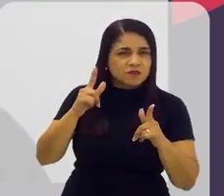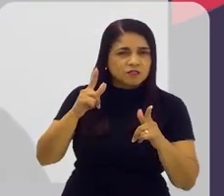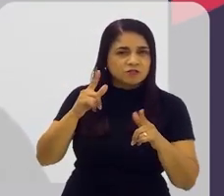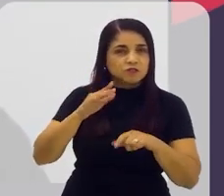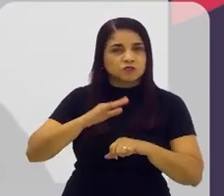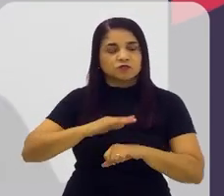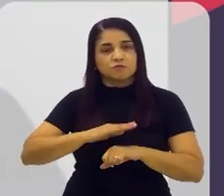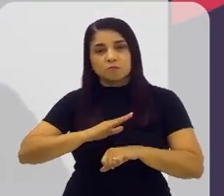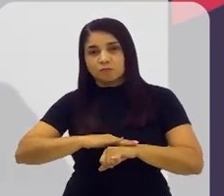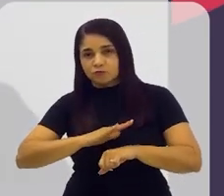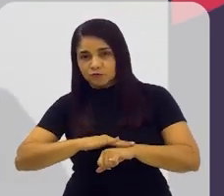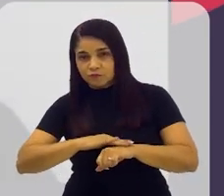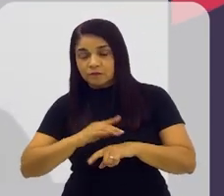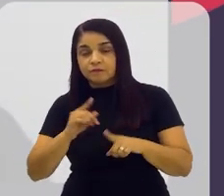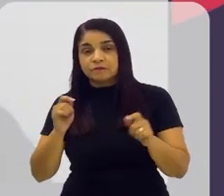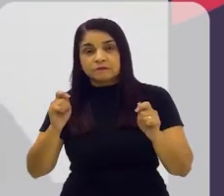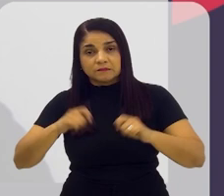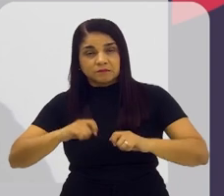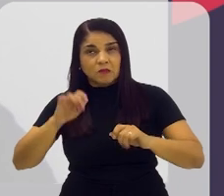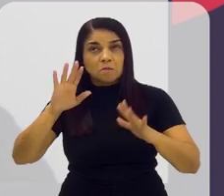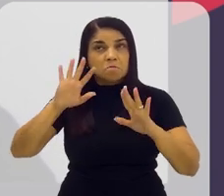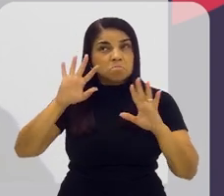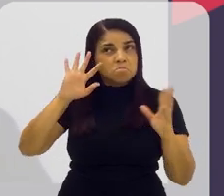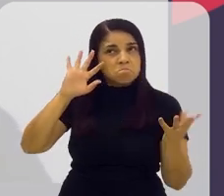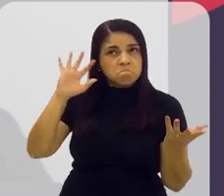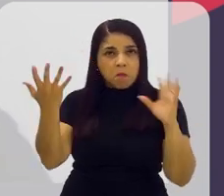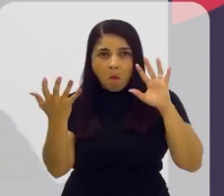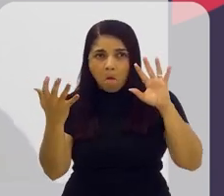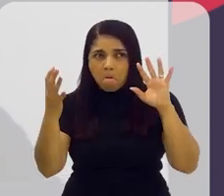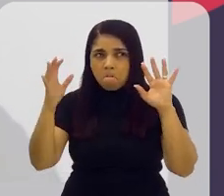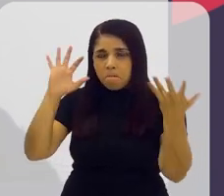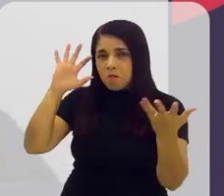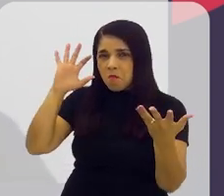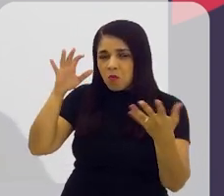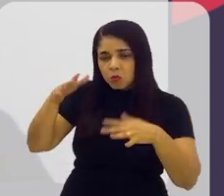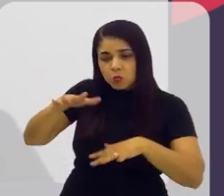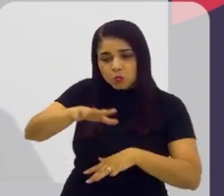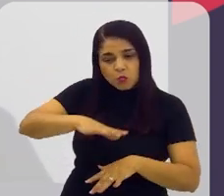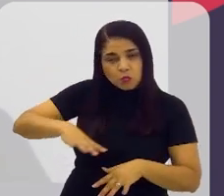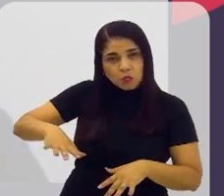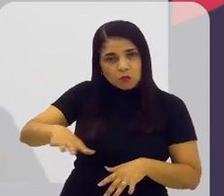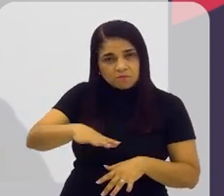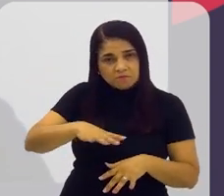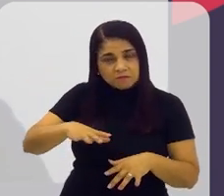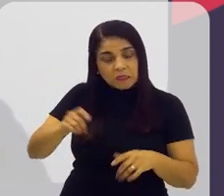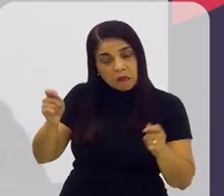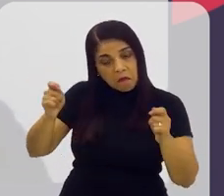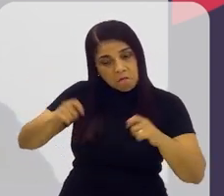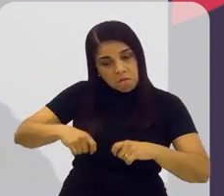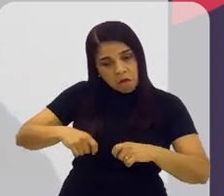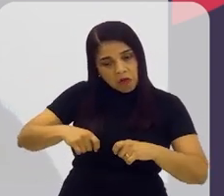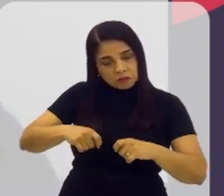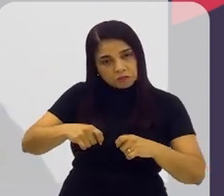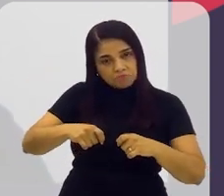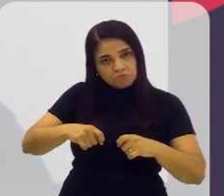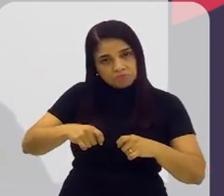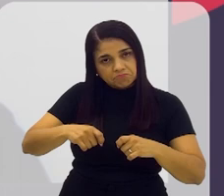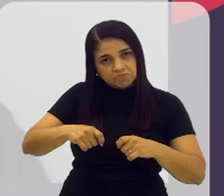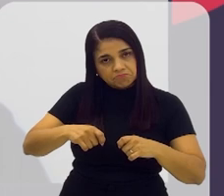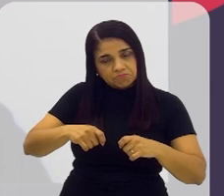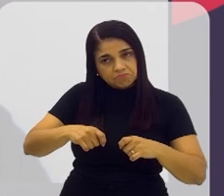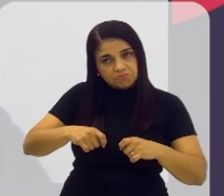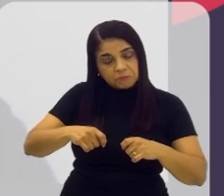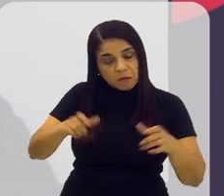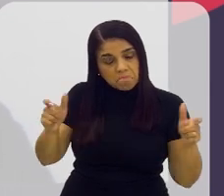na verdade, né? Porque sempre que a gente tem uma mudança climática, uma mudança no ambiente, ela pode estar